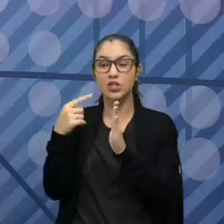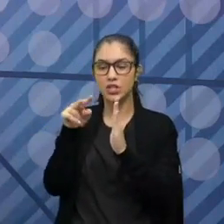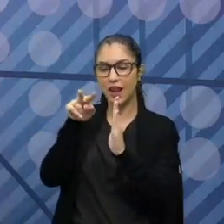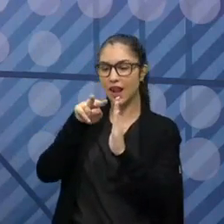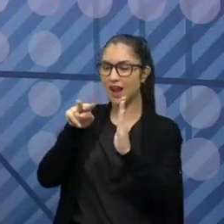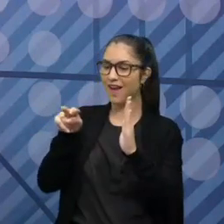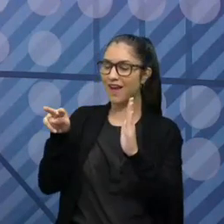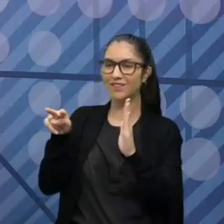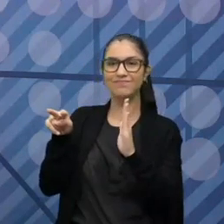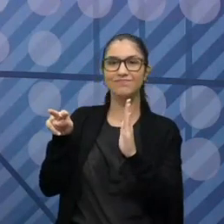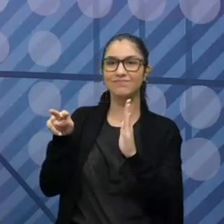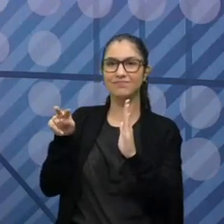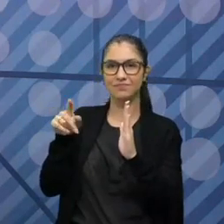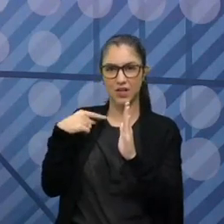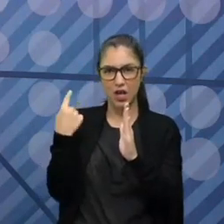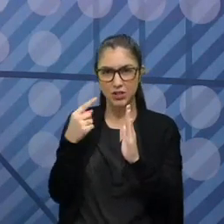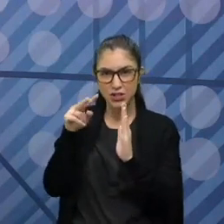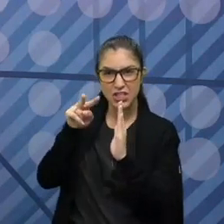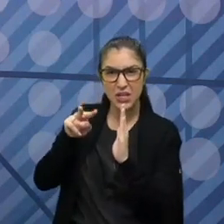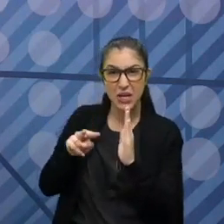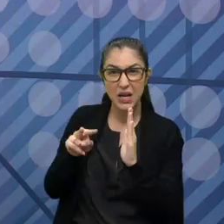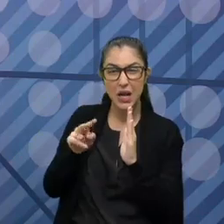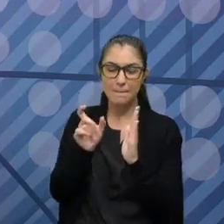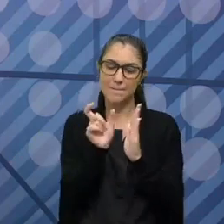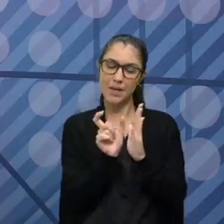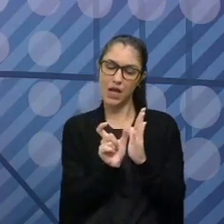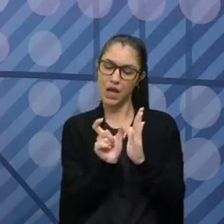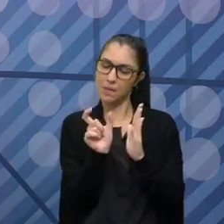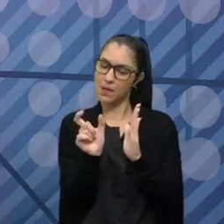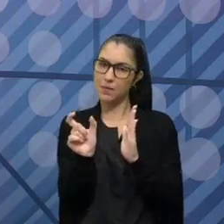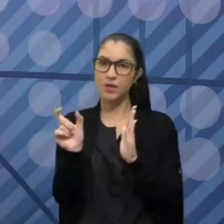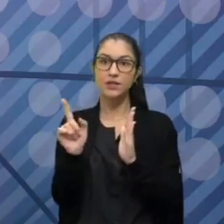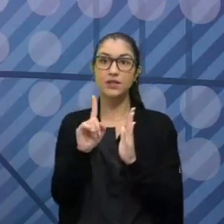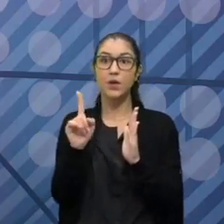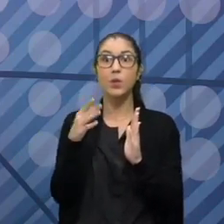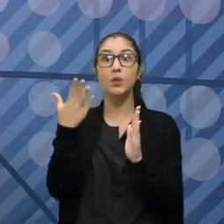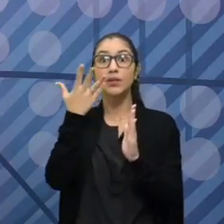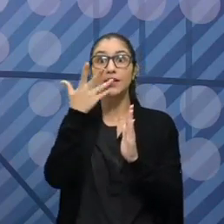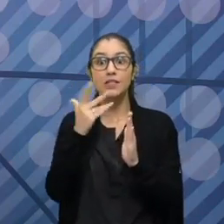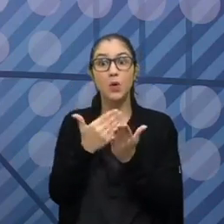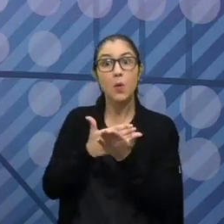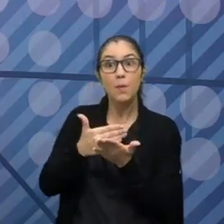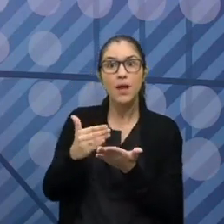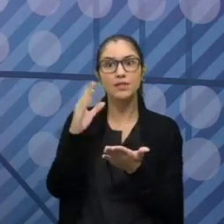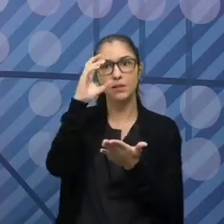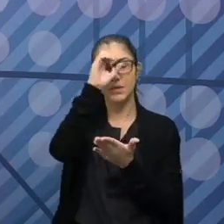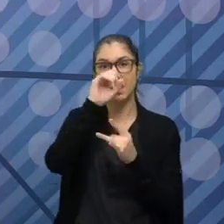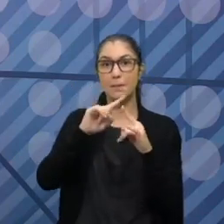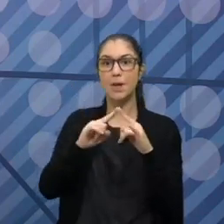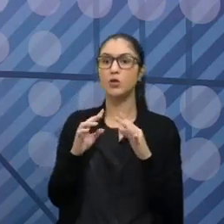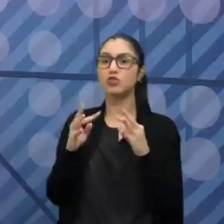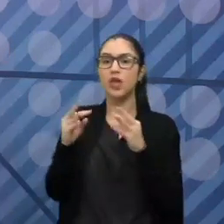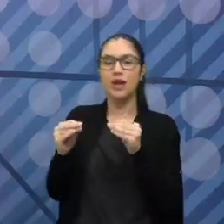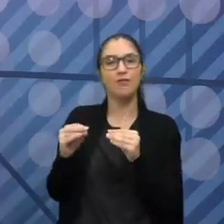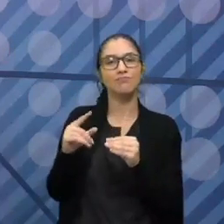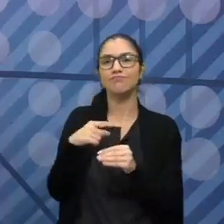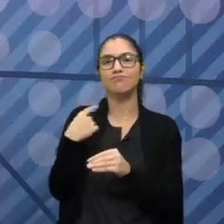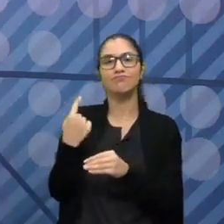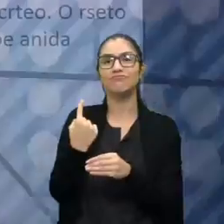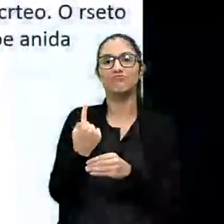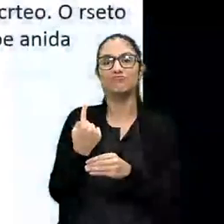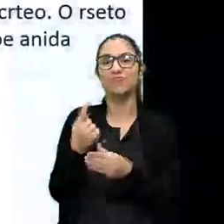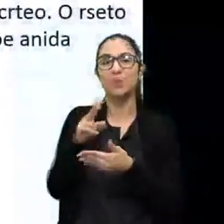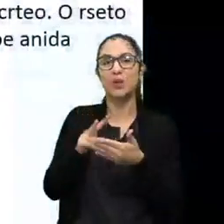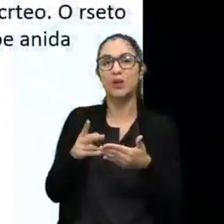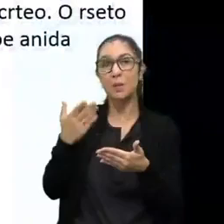ler, nós não lemos sílaba por sílaba, a não ser quando a criança, quando está aprendendo. Mas, no geral, nós não lemos.